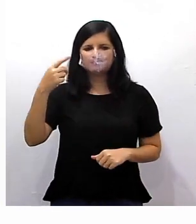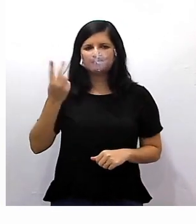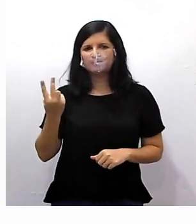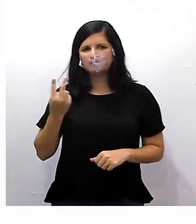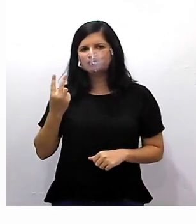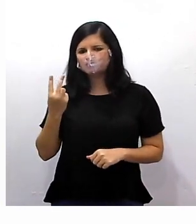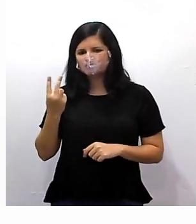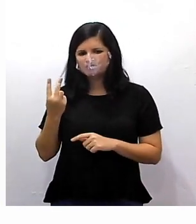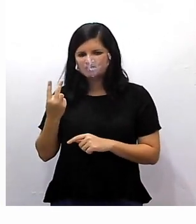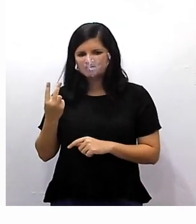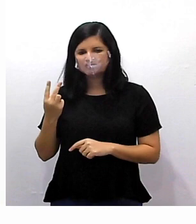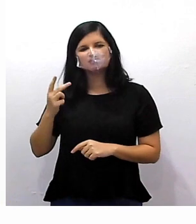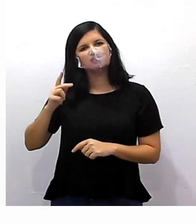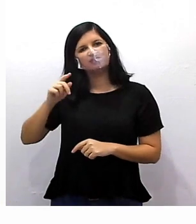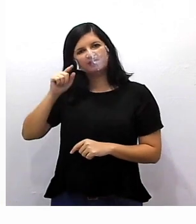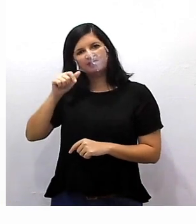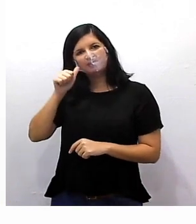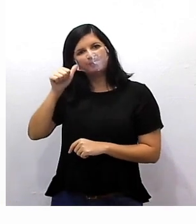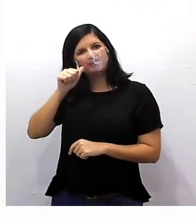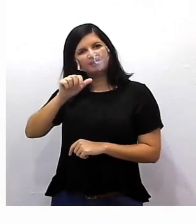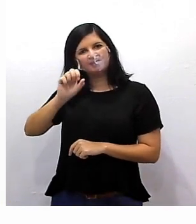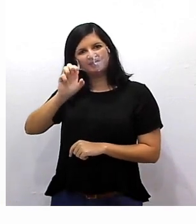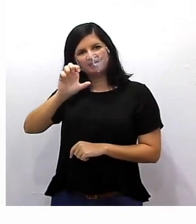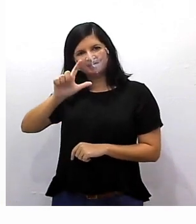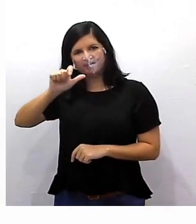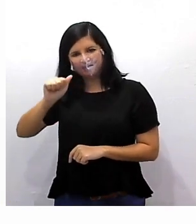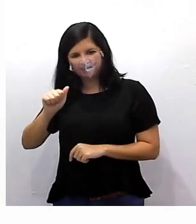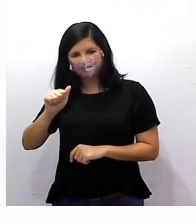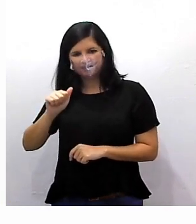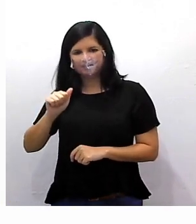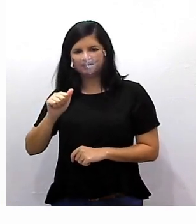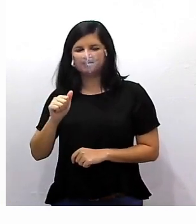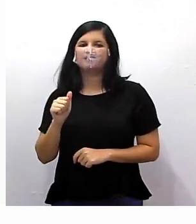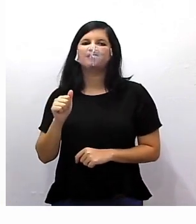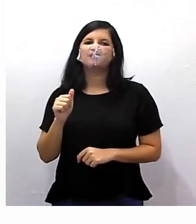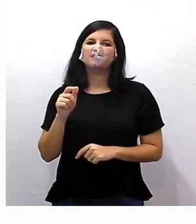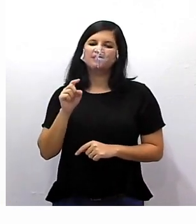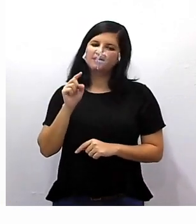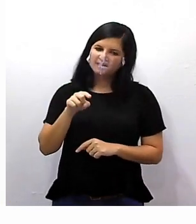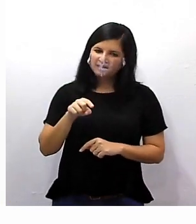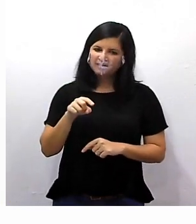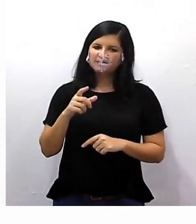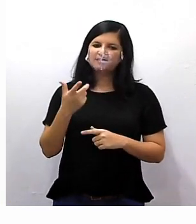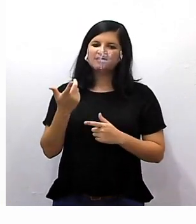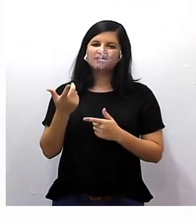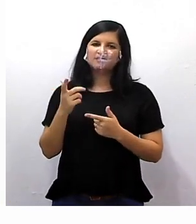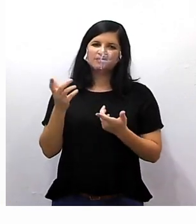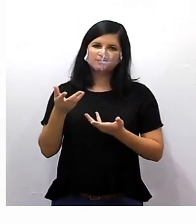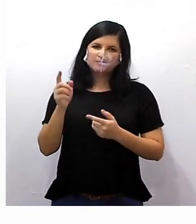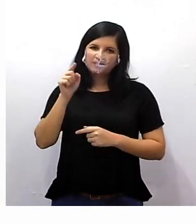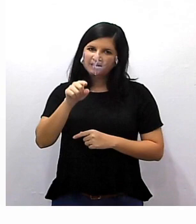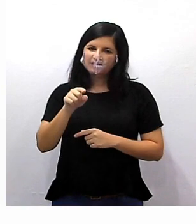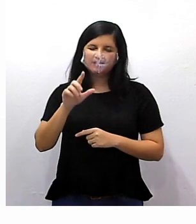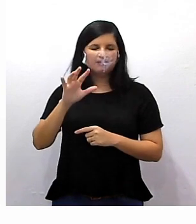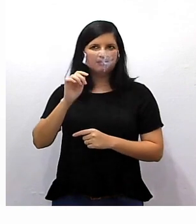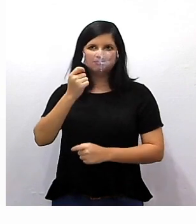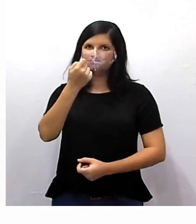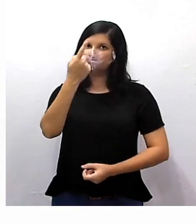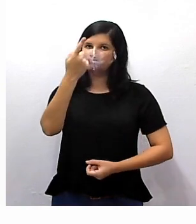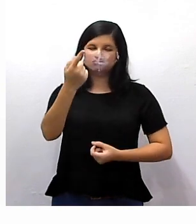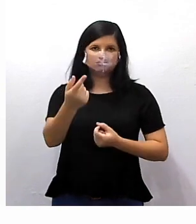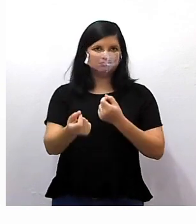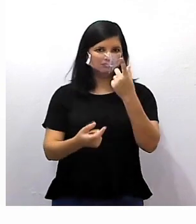2, a gente tem lá, ó, she can rarely come these days. She can rarely come these days. Ela raramente,